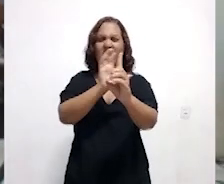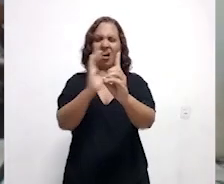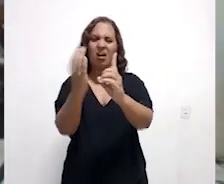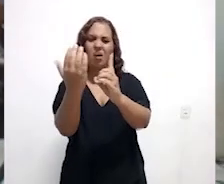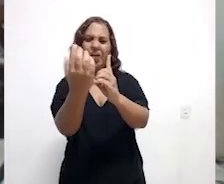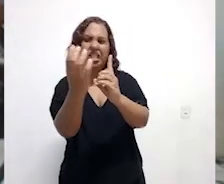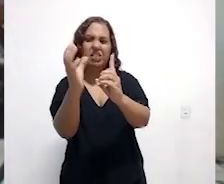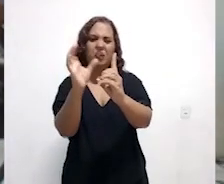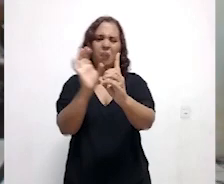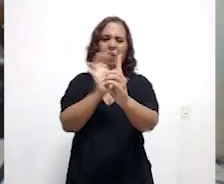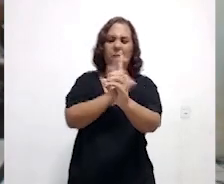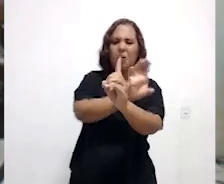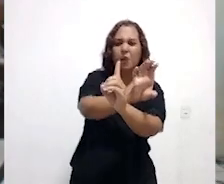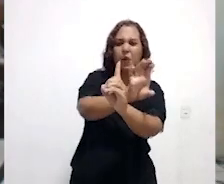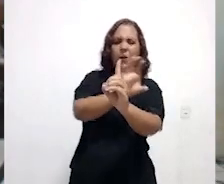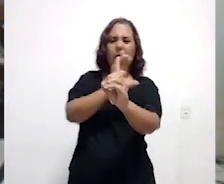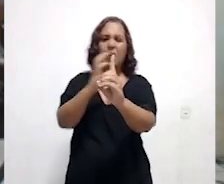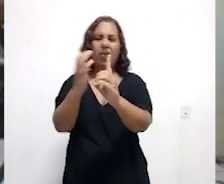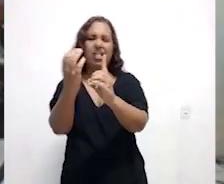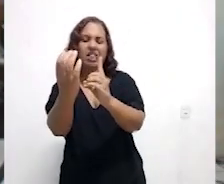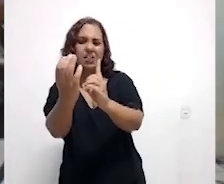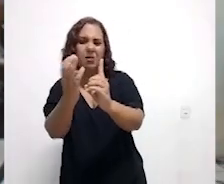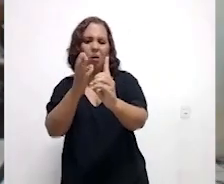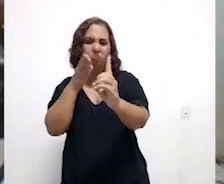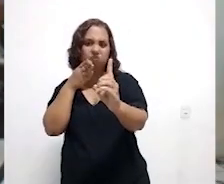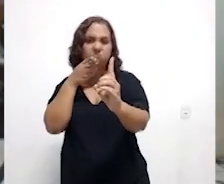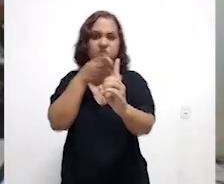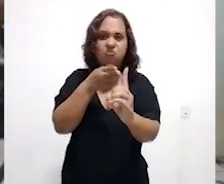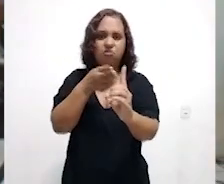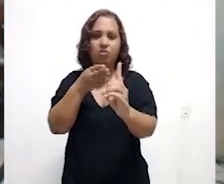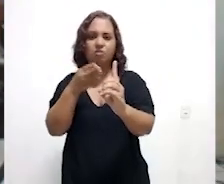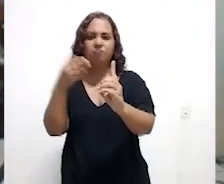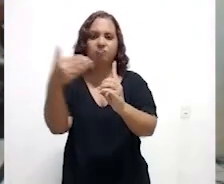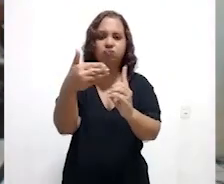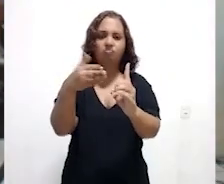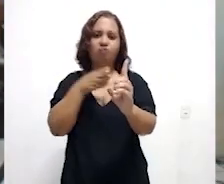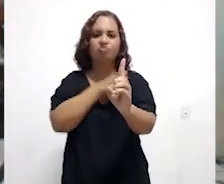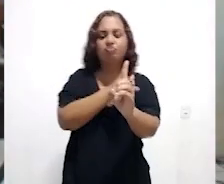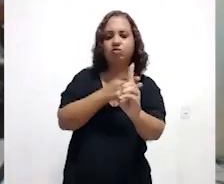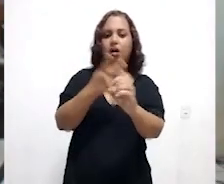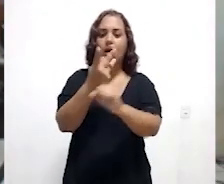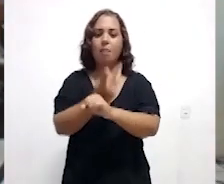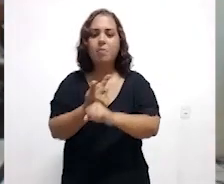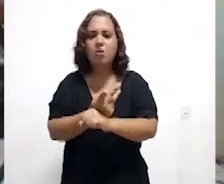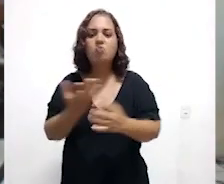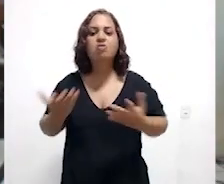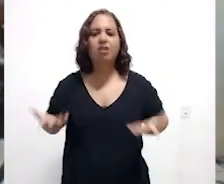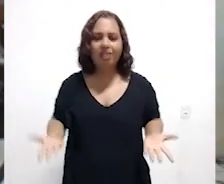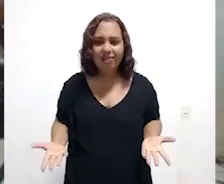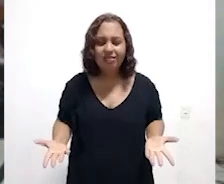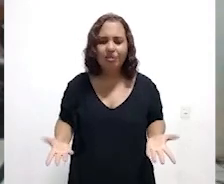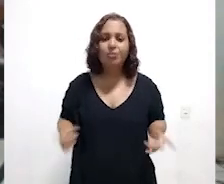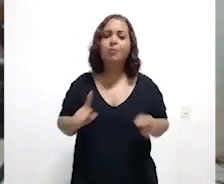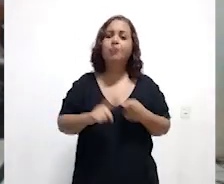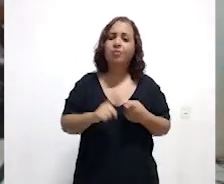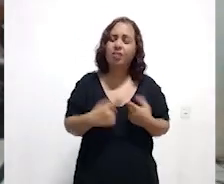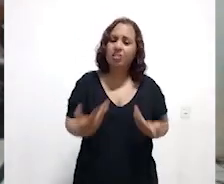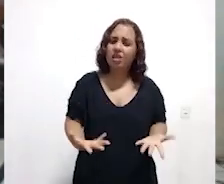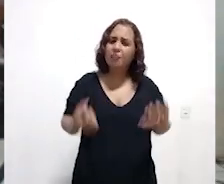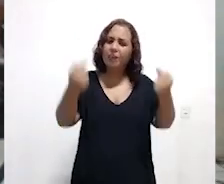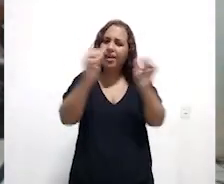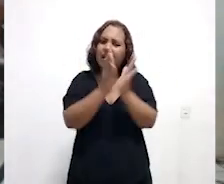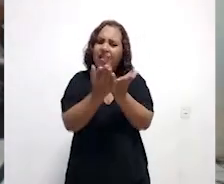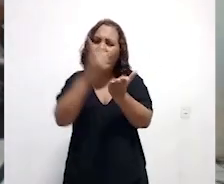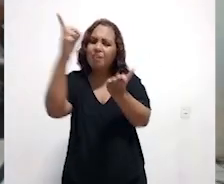nos tragar. E você vai ver isso em Efésios 6,11, quando Paulo diz que o diabo ele arma